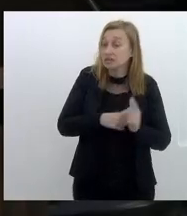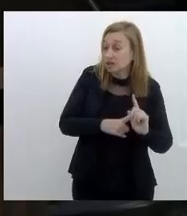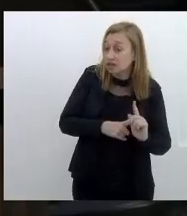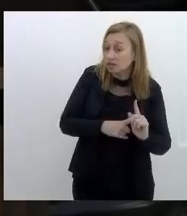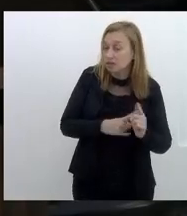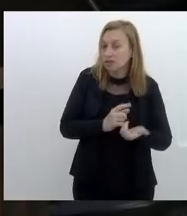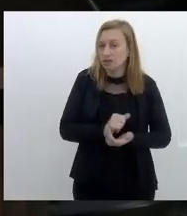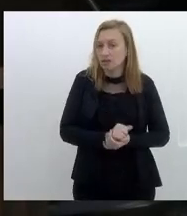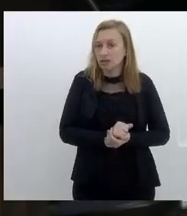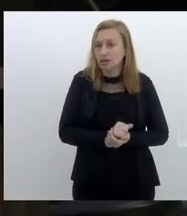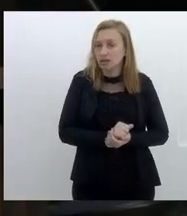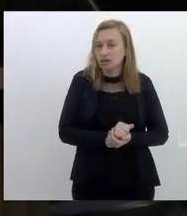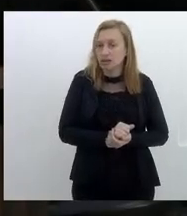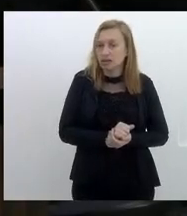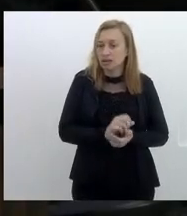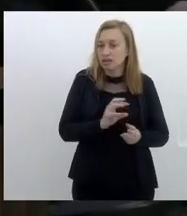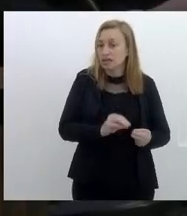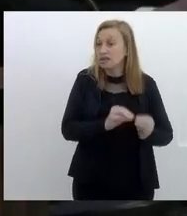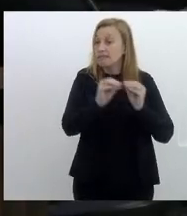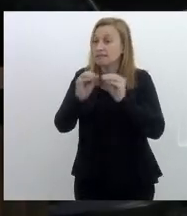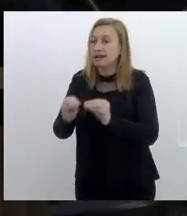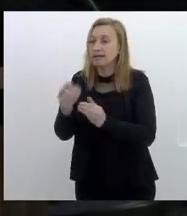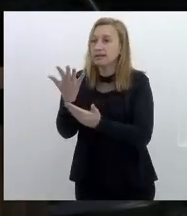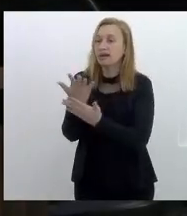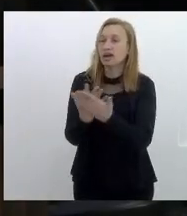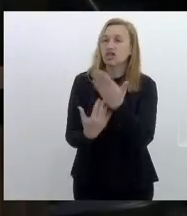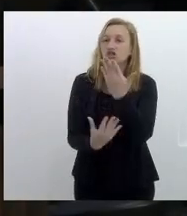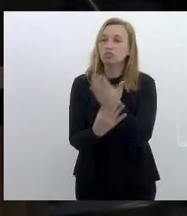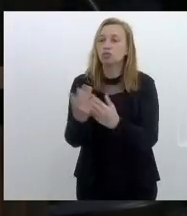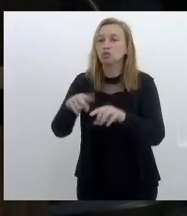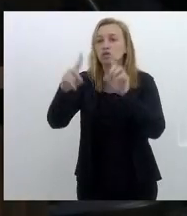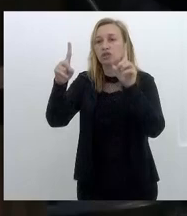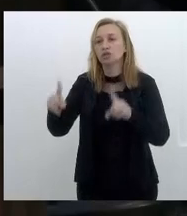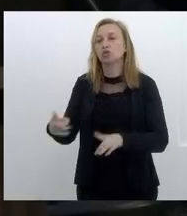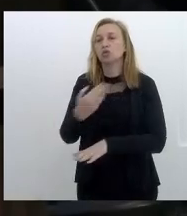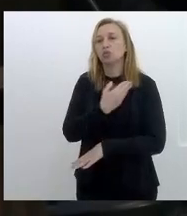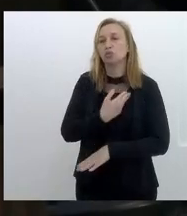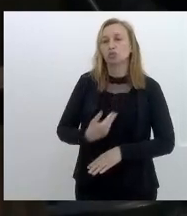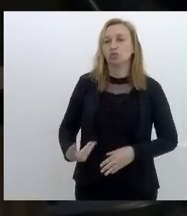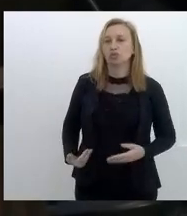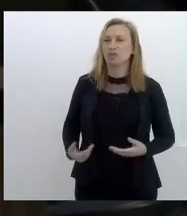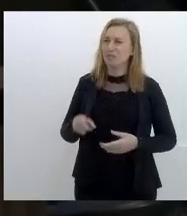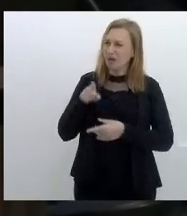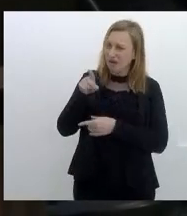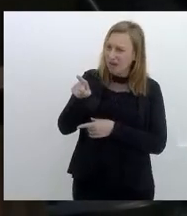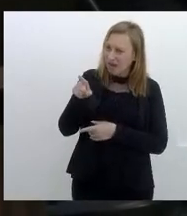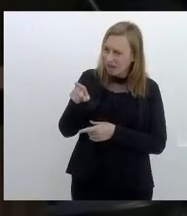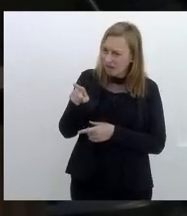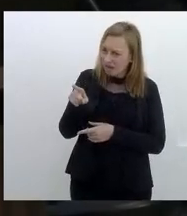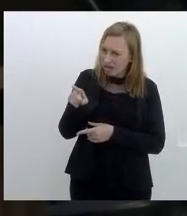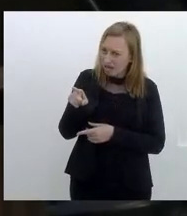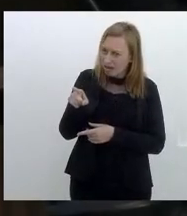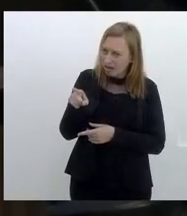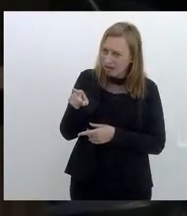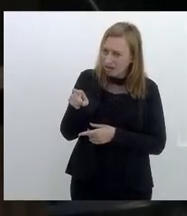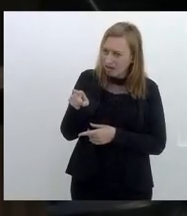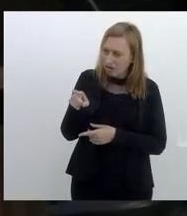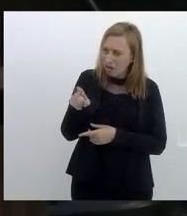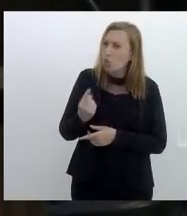ela ser entregue nas mãos do servidor público para ele único